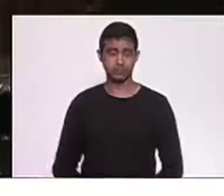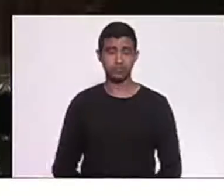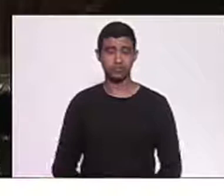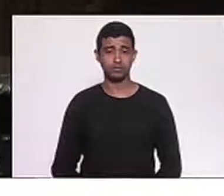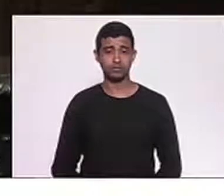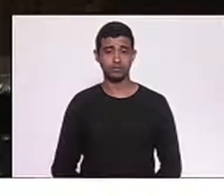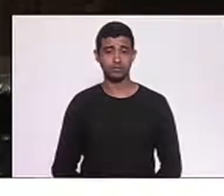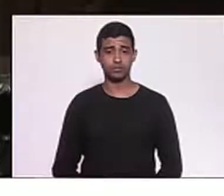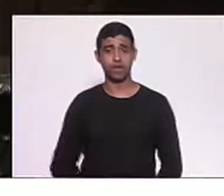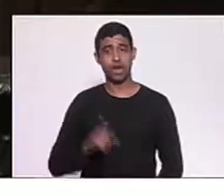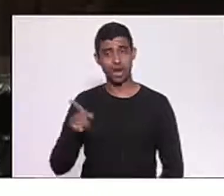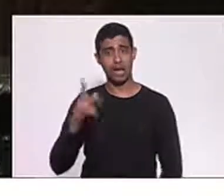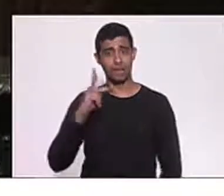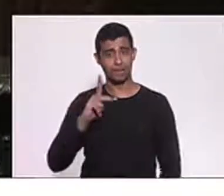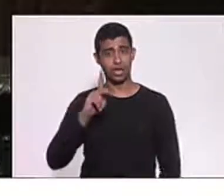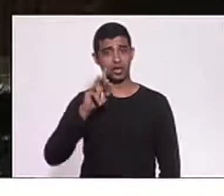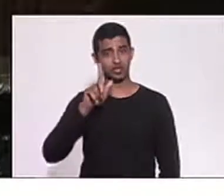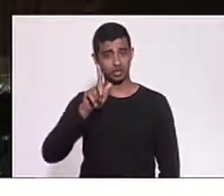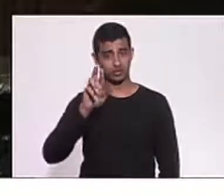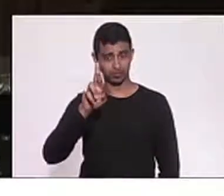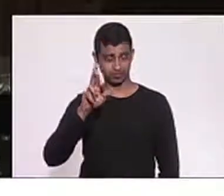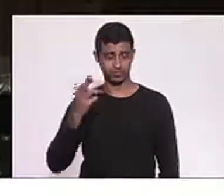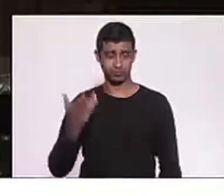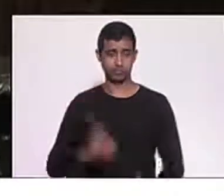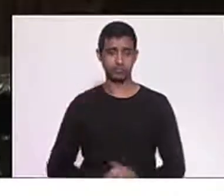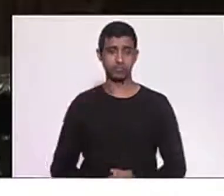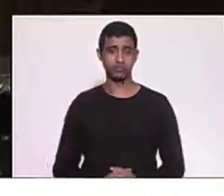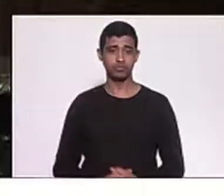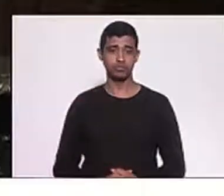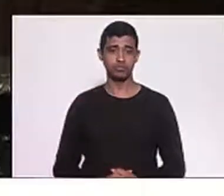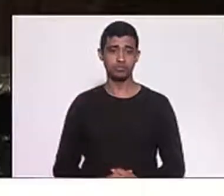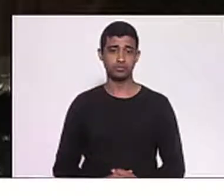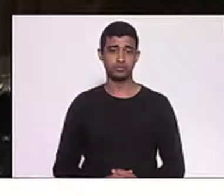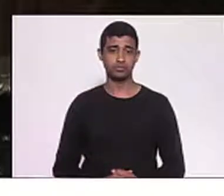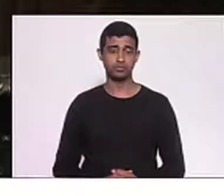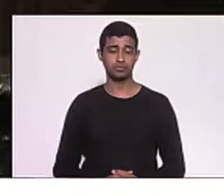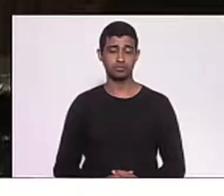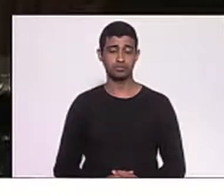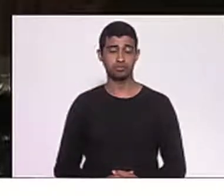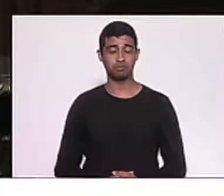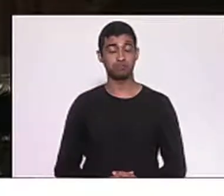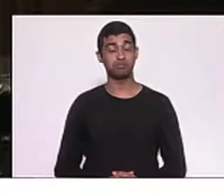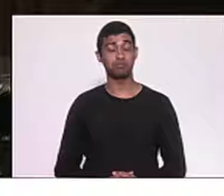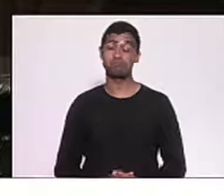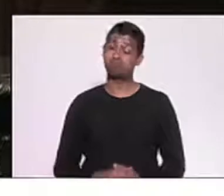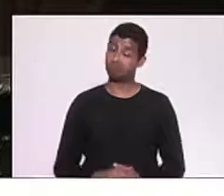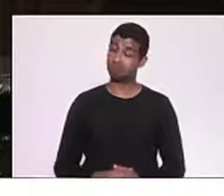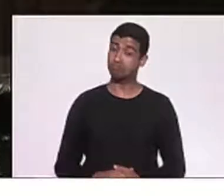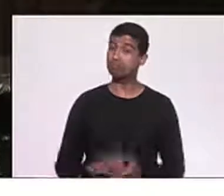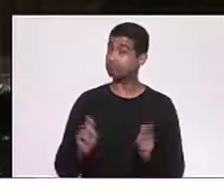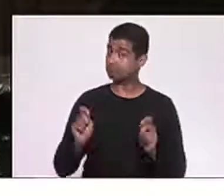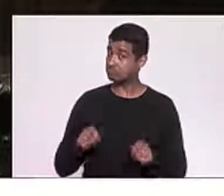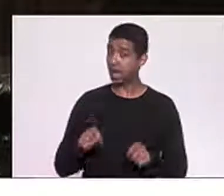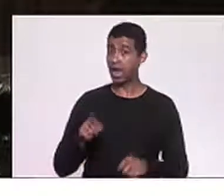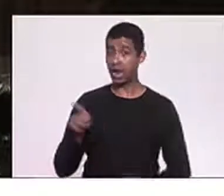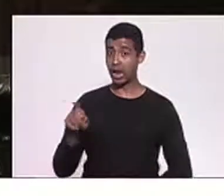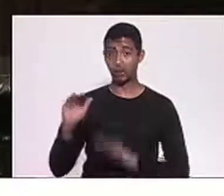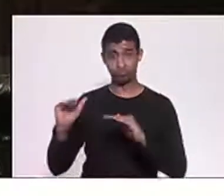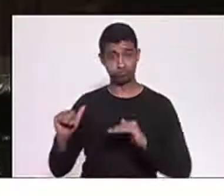o APGR e, quiçá, ou não, o Supremo.